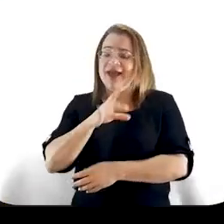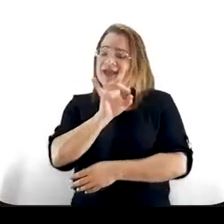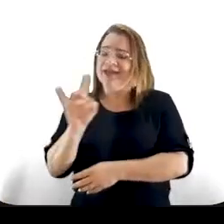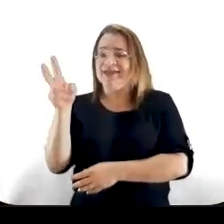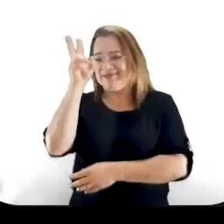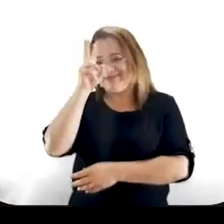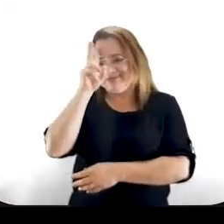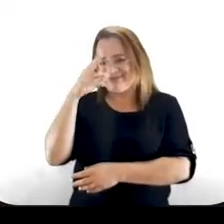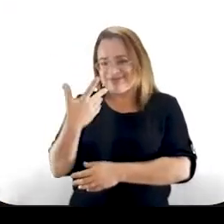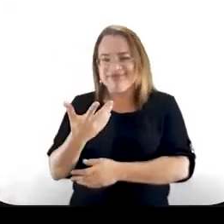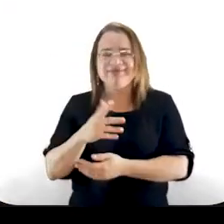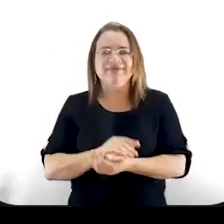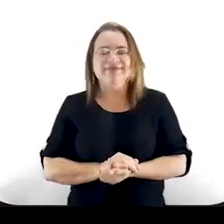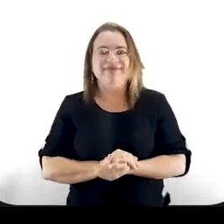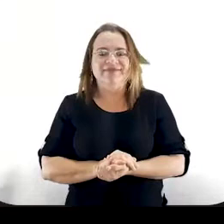história...